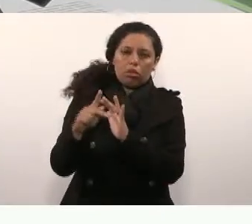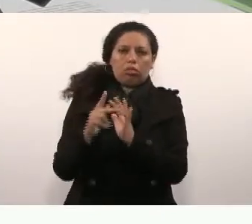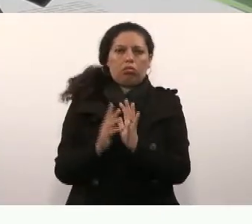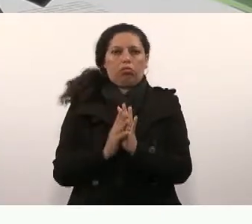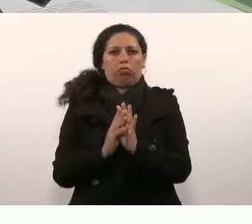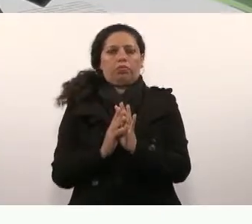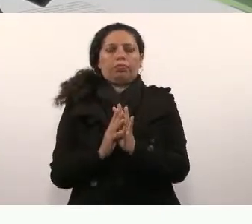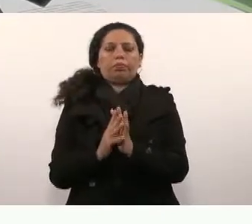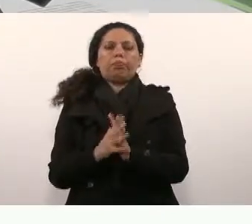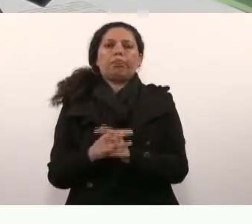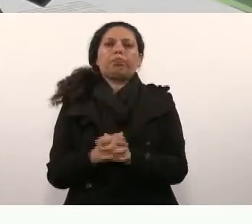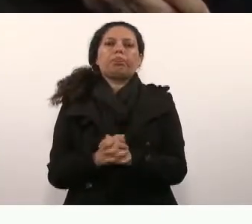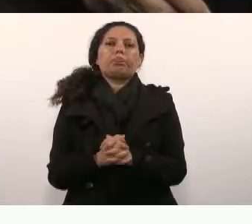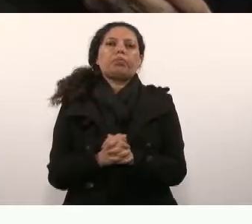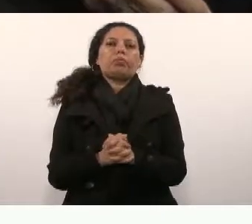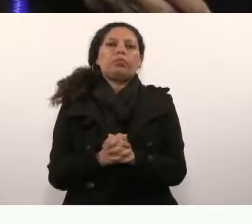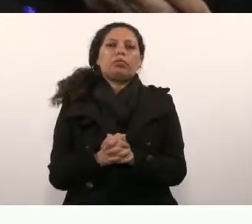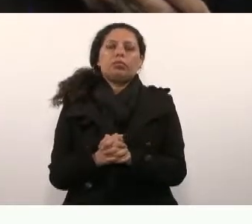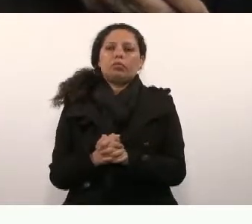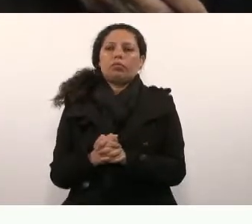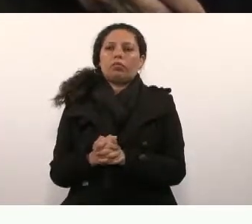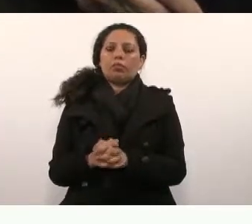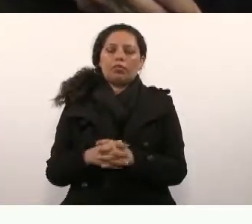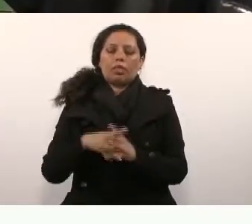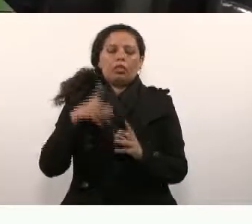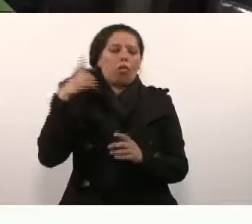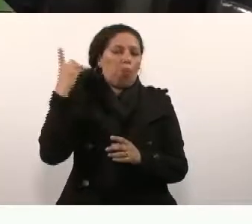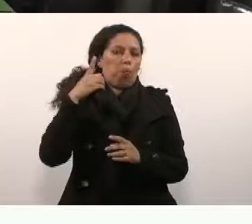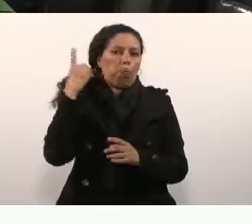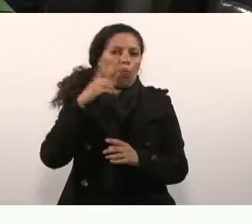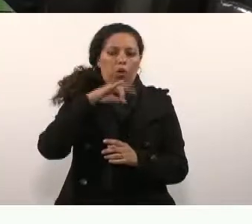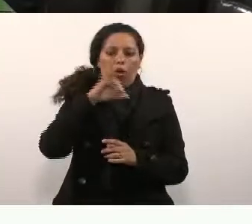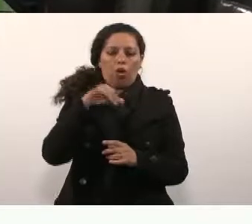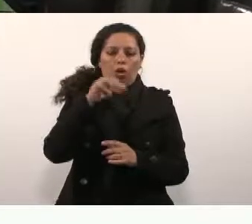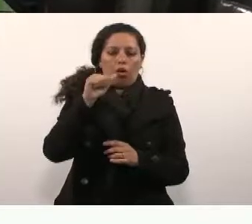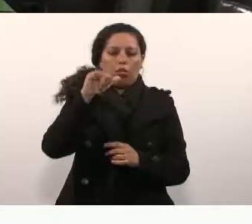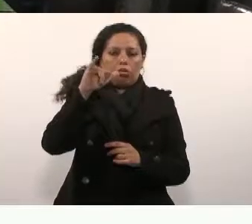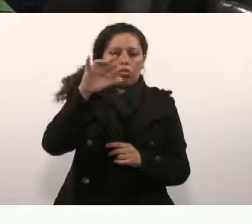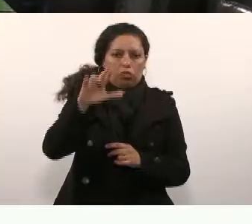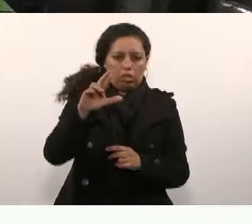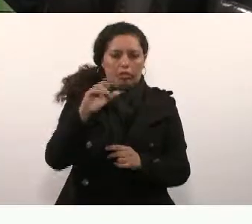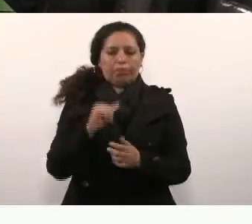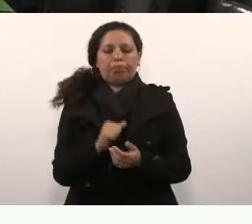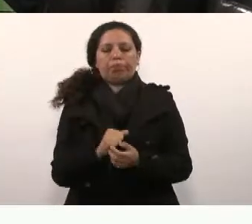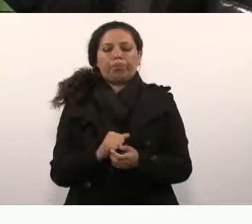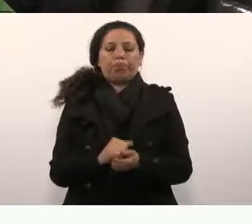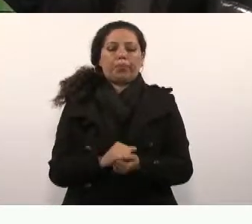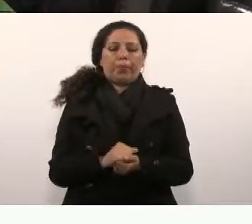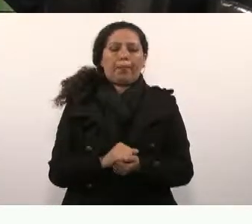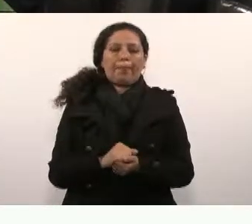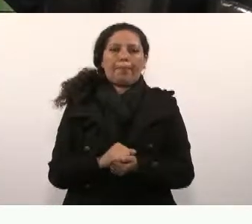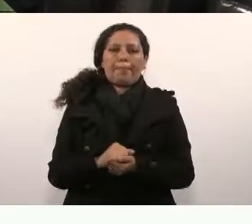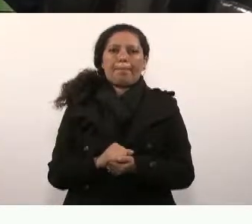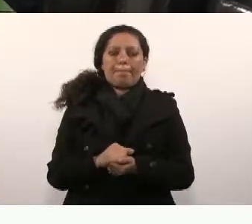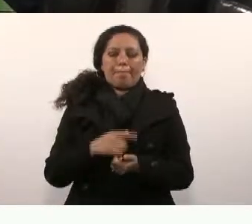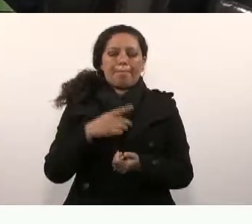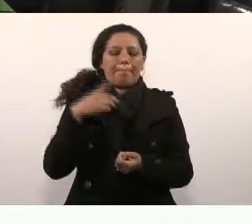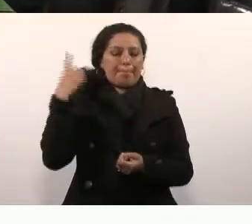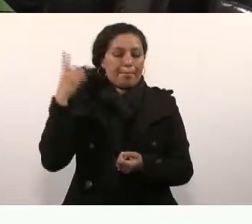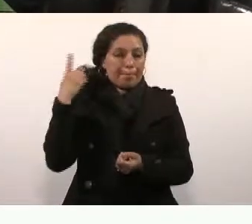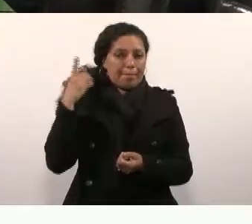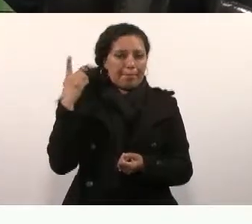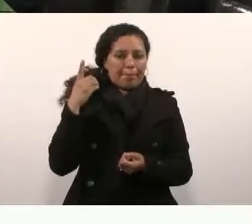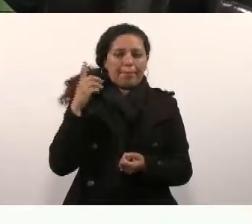região. Esse é o ponto. Deputado Jair Bittencourt. O deputado presidente Renan, o deputado Valdec está sendo